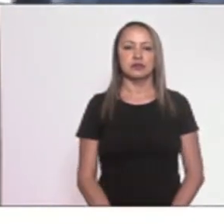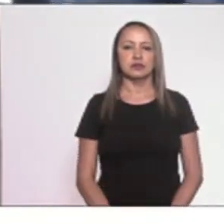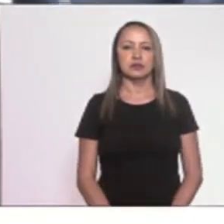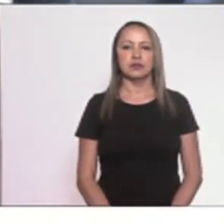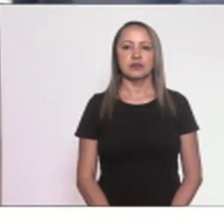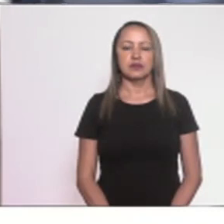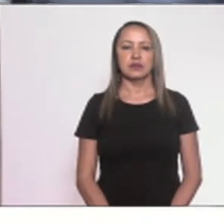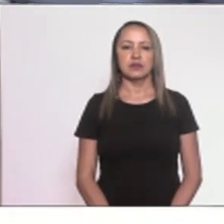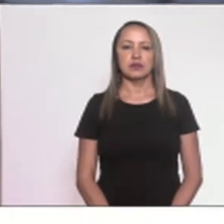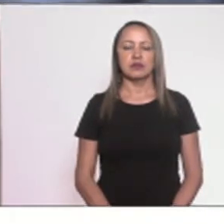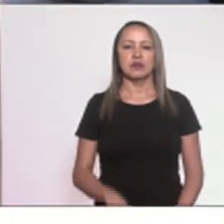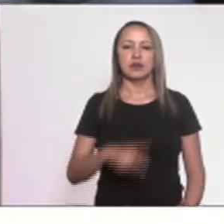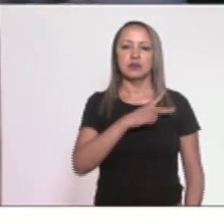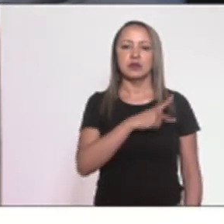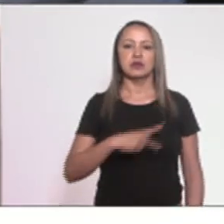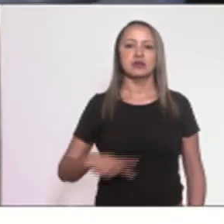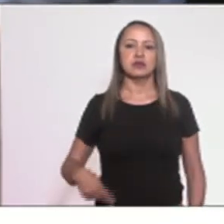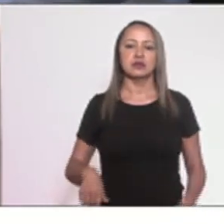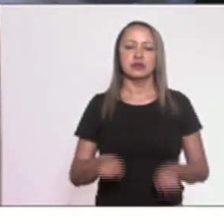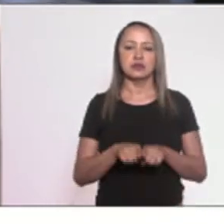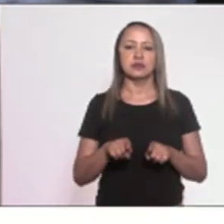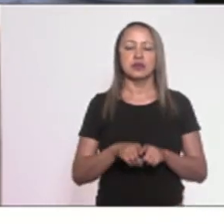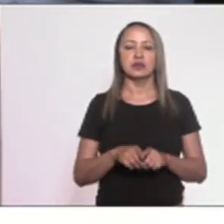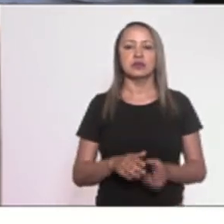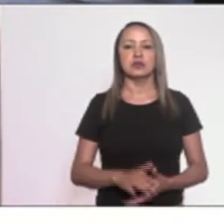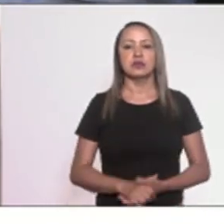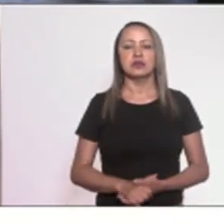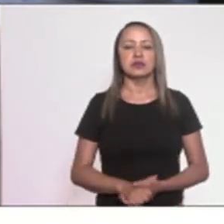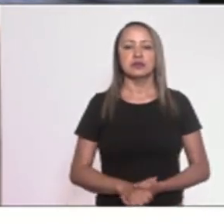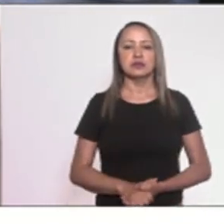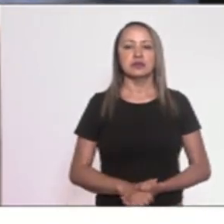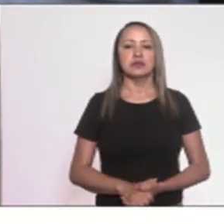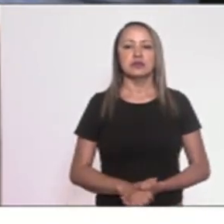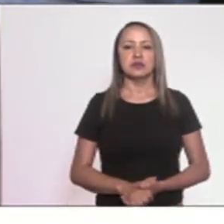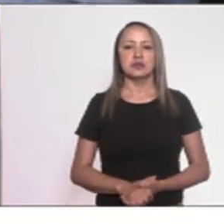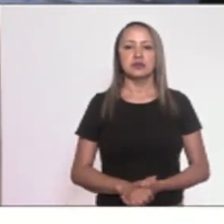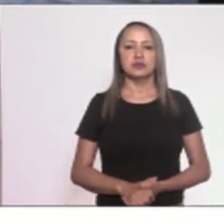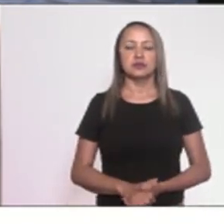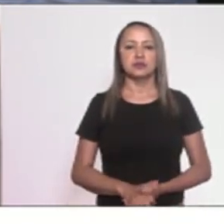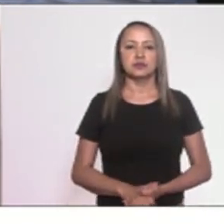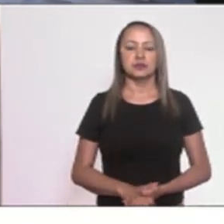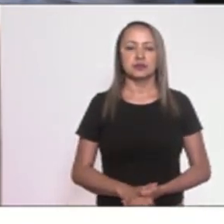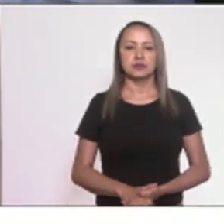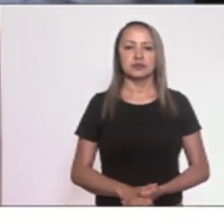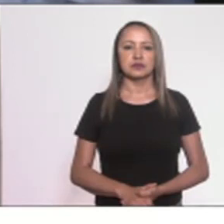discussão, o presente proposta recebeu duas emendas e retorna às comissões.